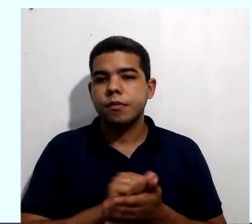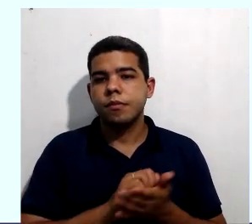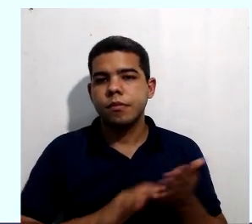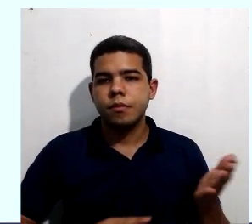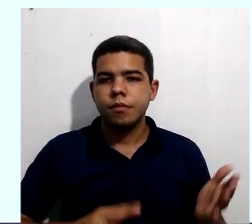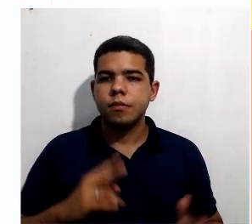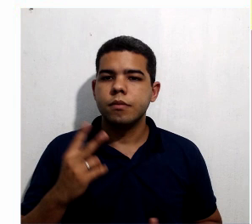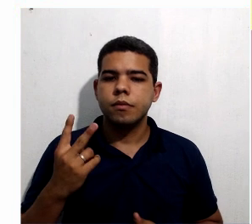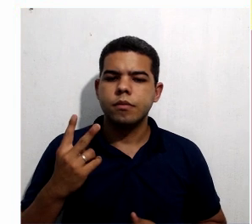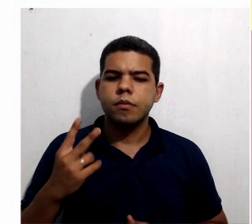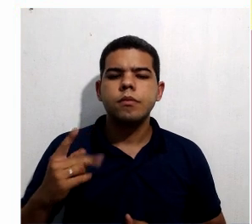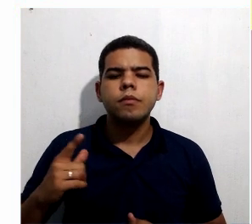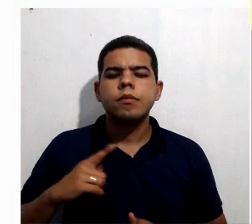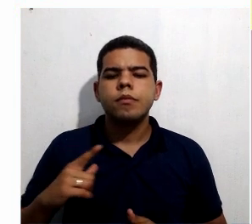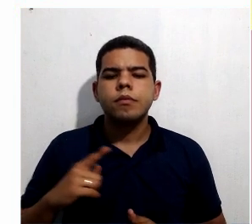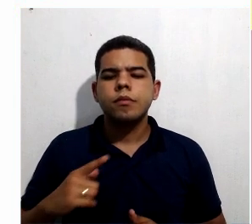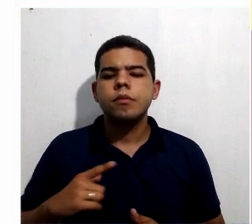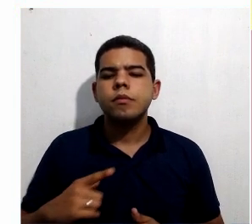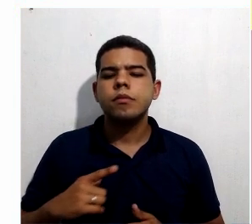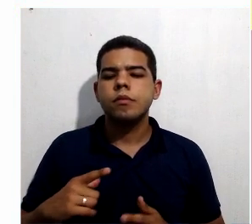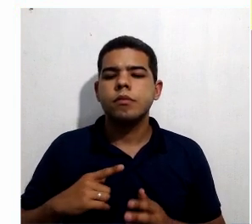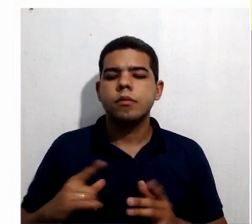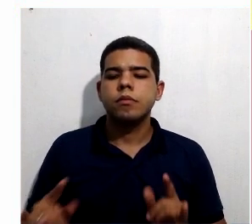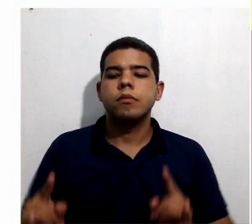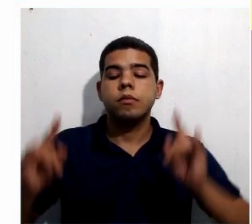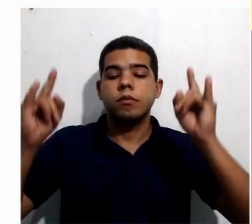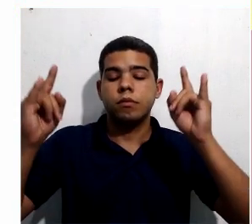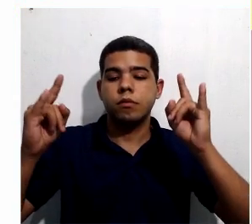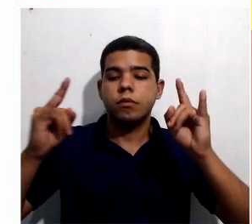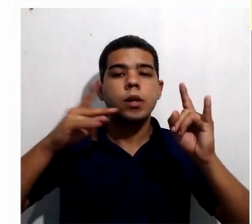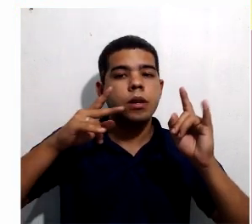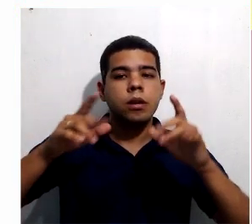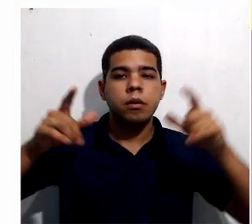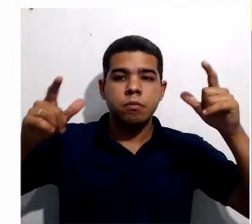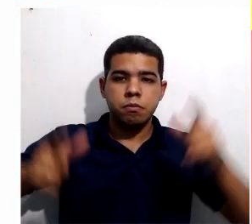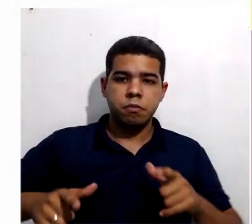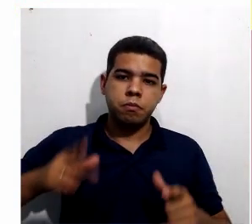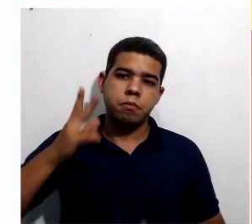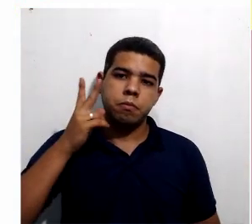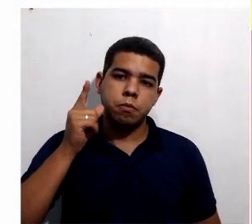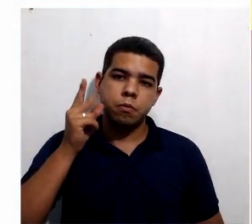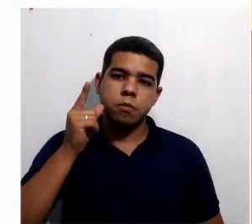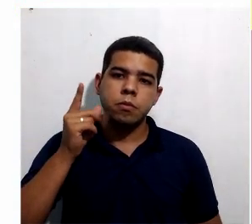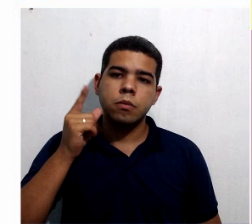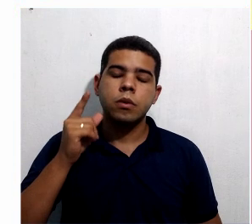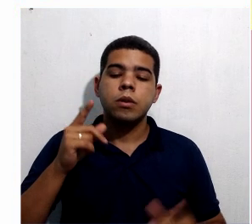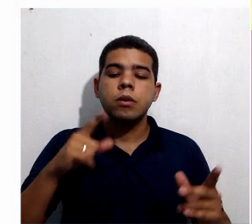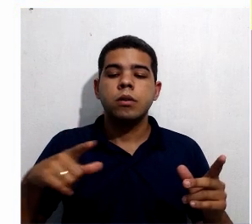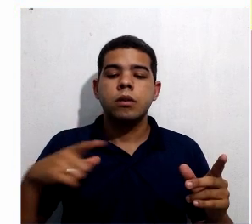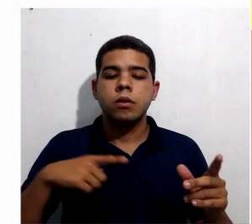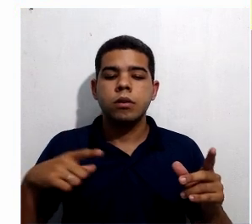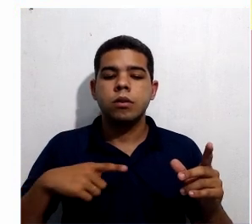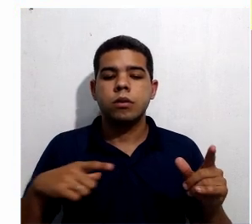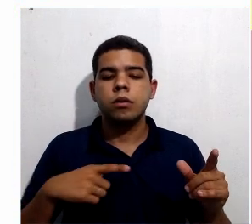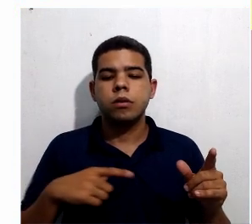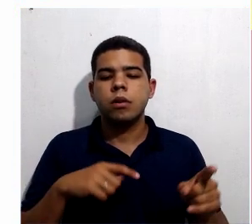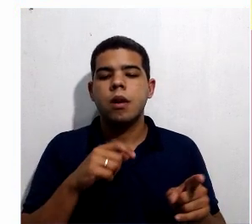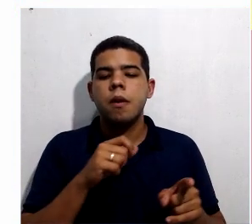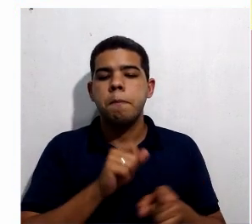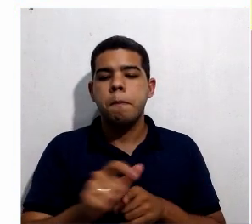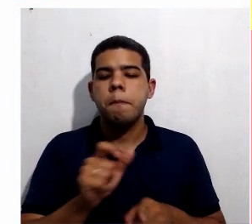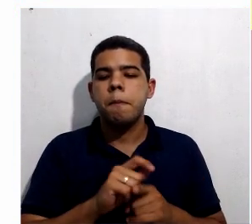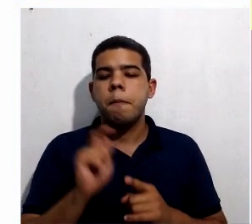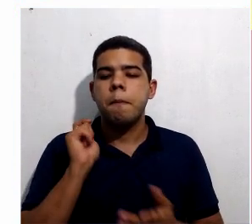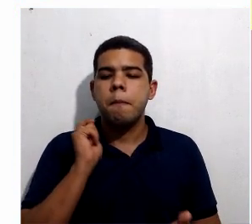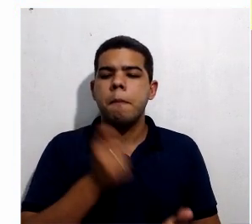Exercício 2. A taxa de um determinado condomínio da cidade de Fortaleza é paga de acordo com o andar em que se